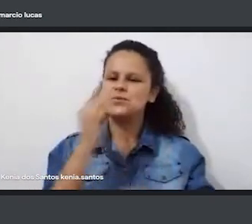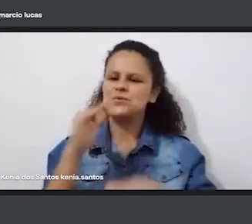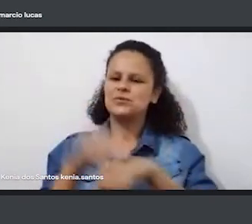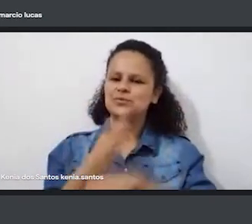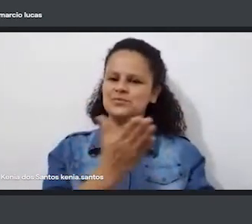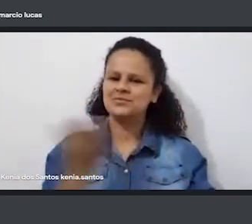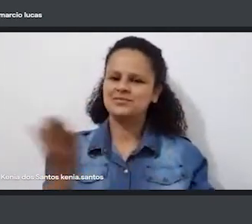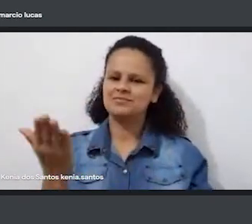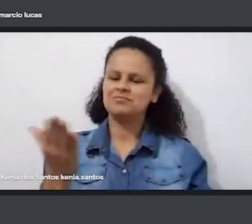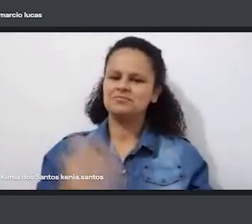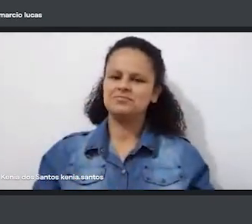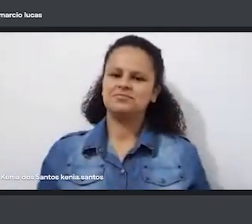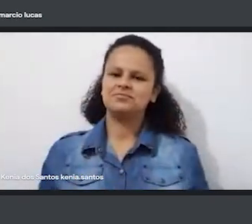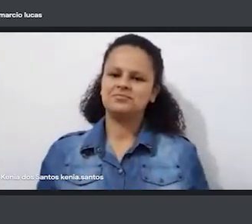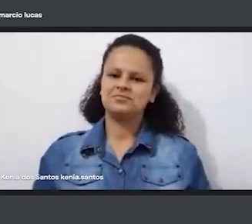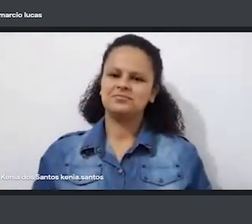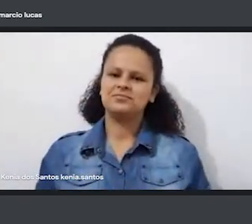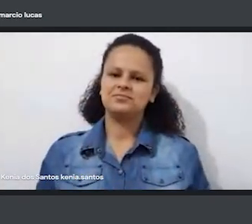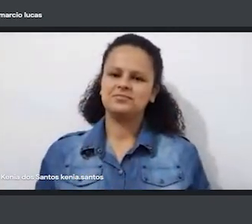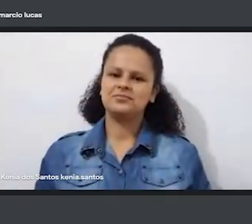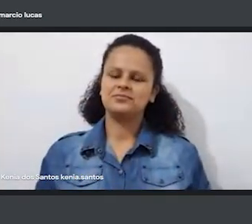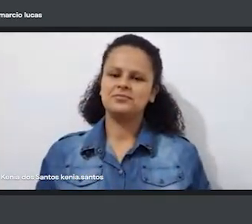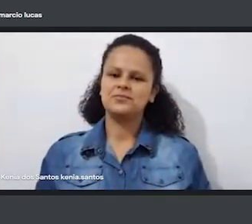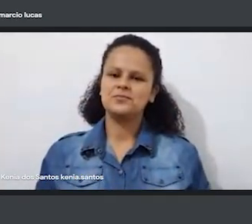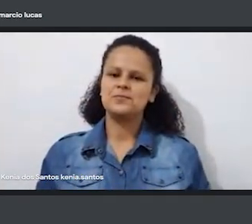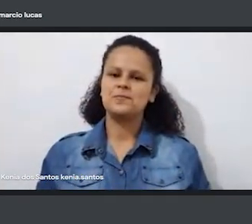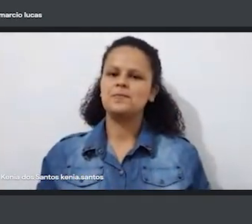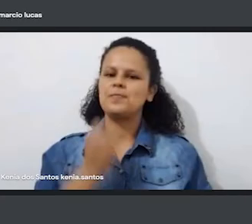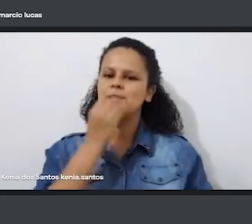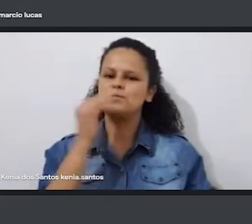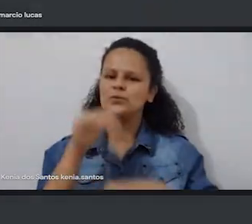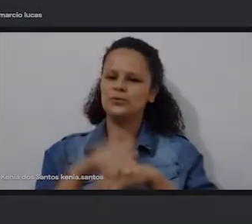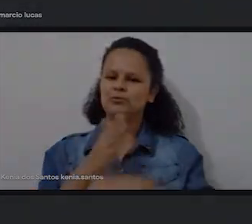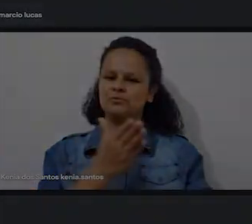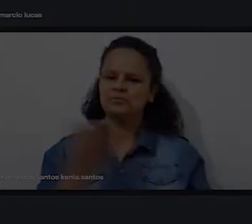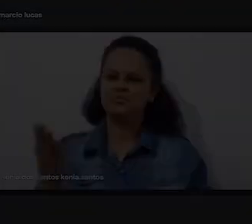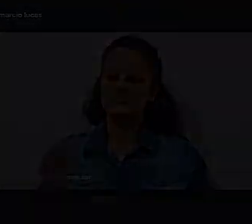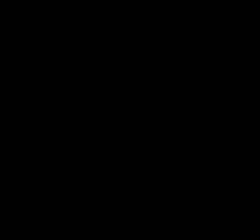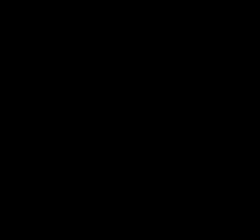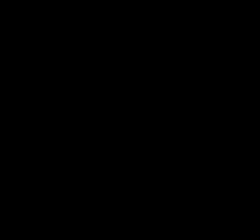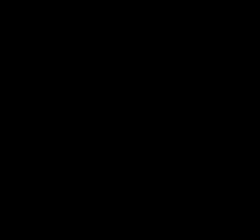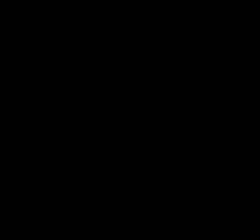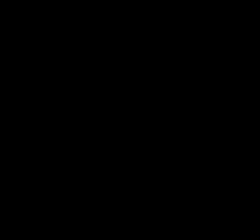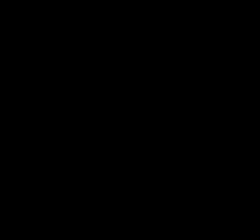Boa noite a todos. Boa noite.